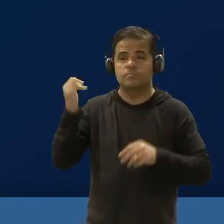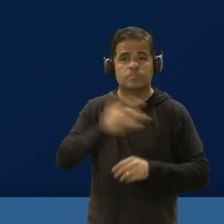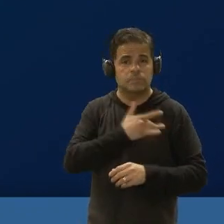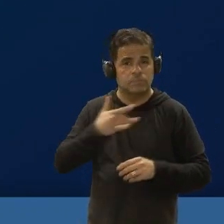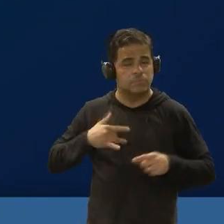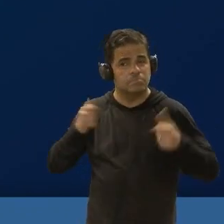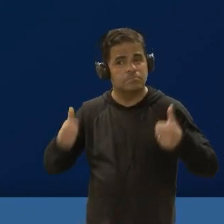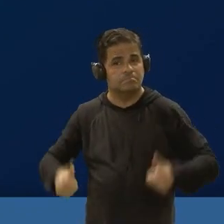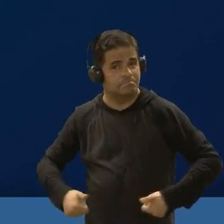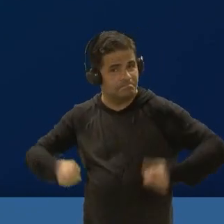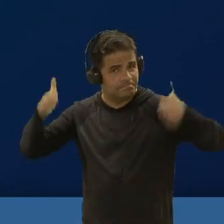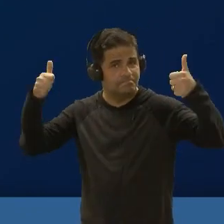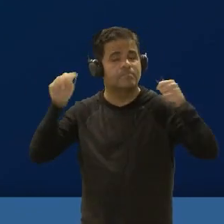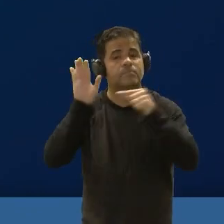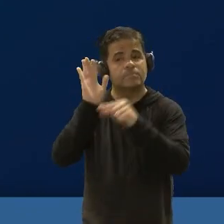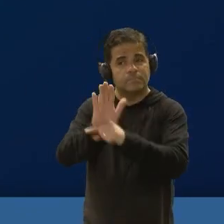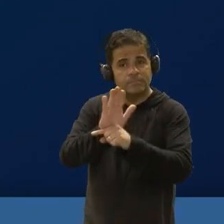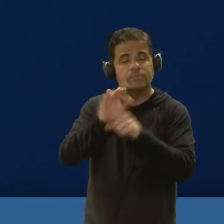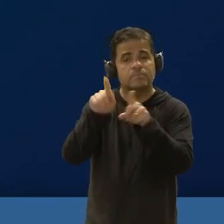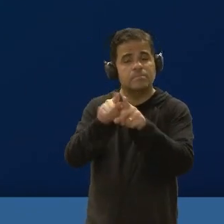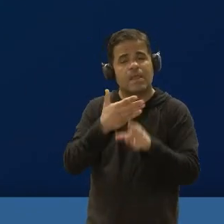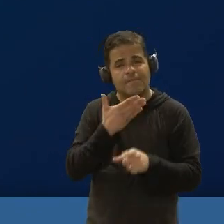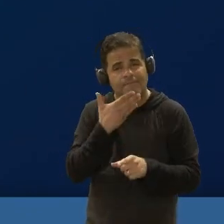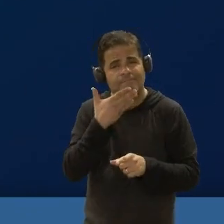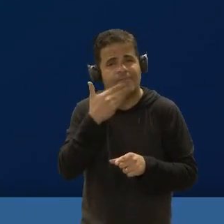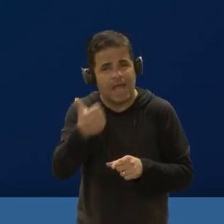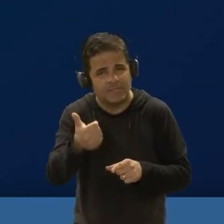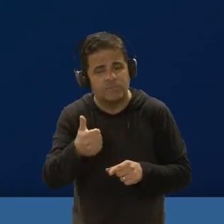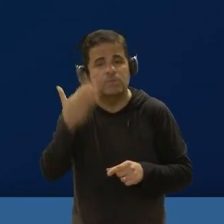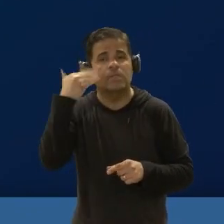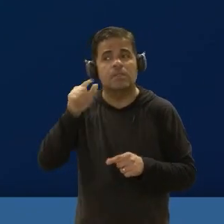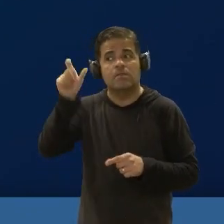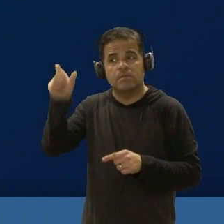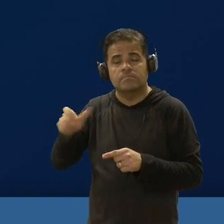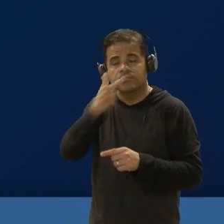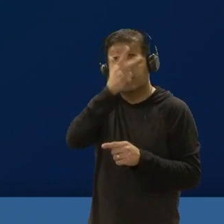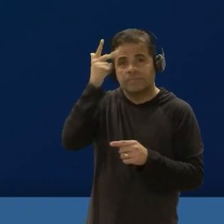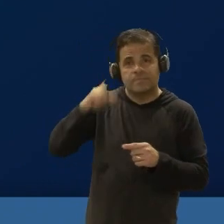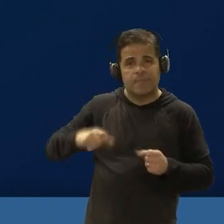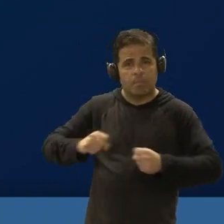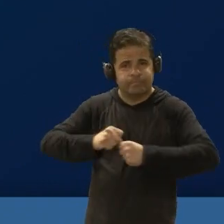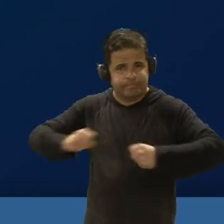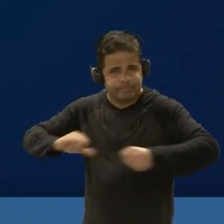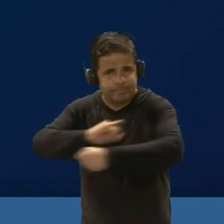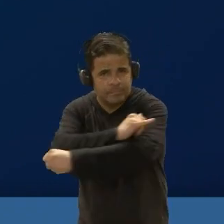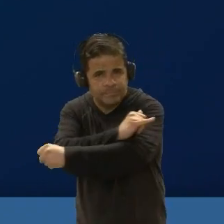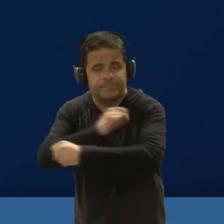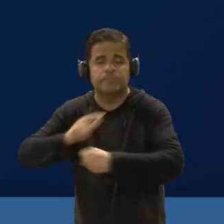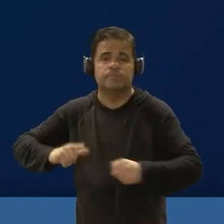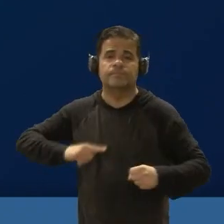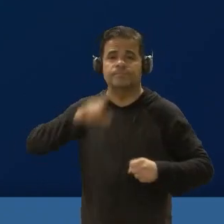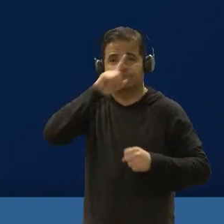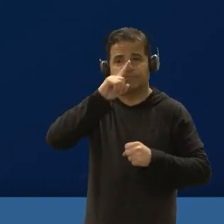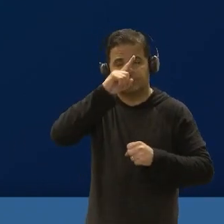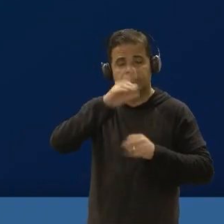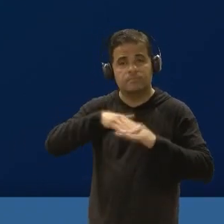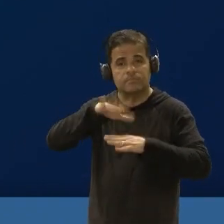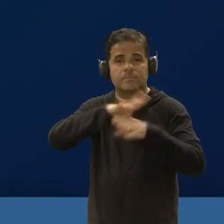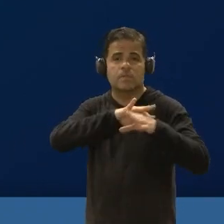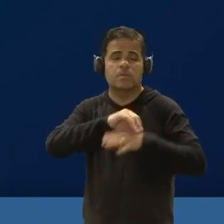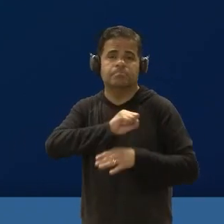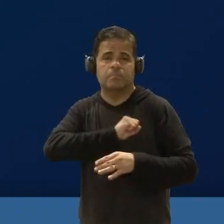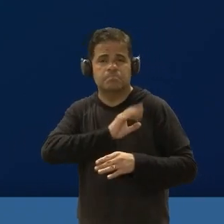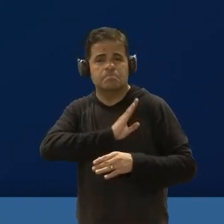do paciente e é muito fácil a gente entender que esse paciente que tem obesidade tem um risco maior de doença